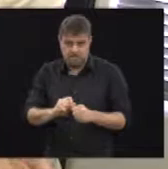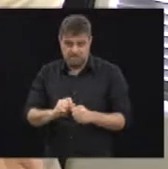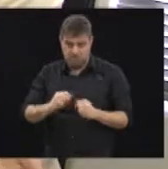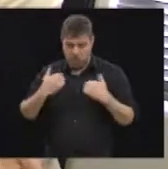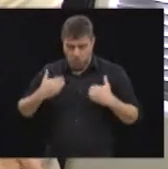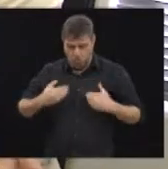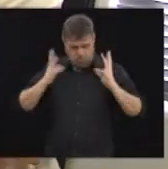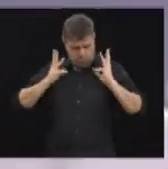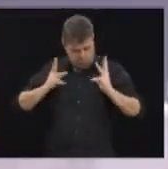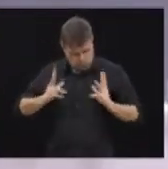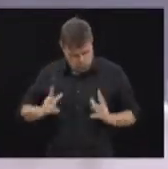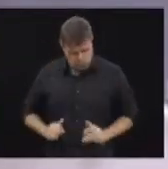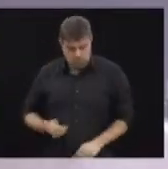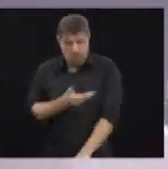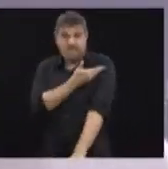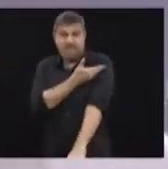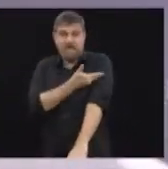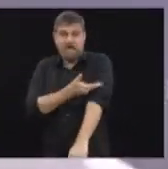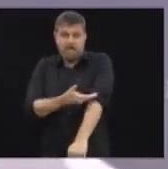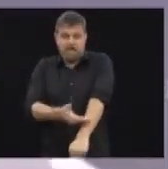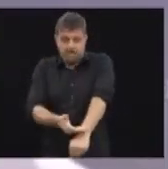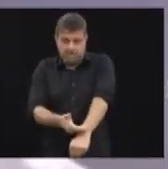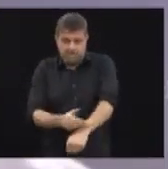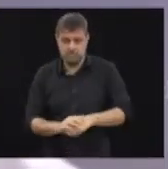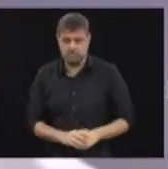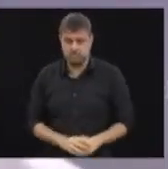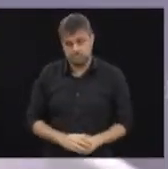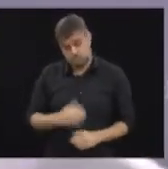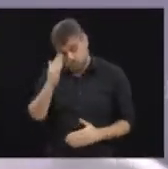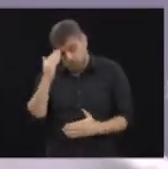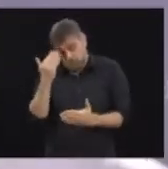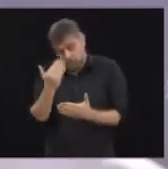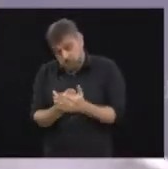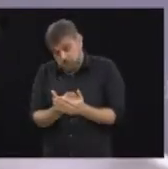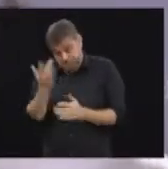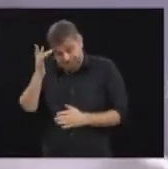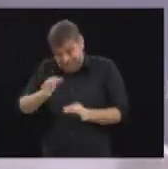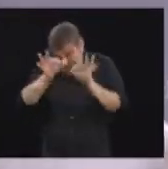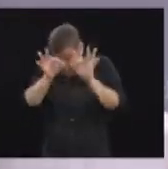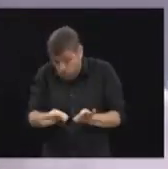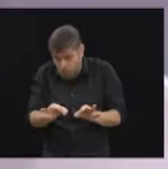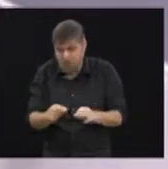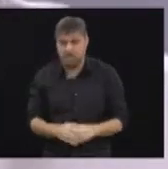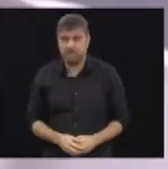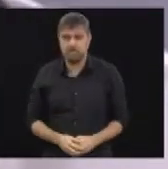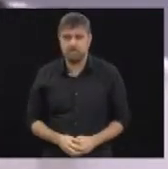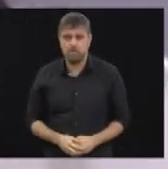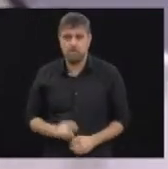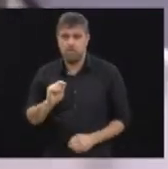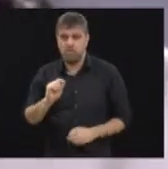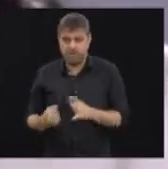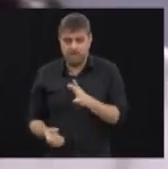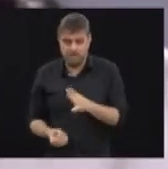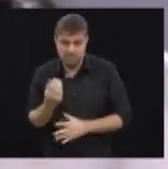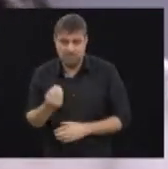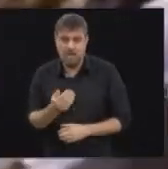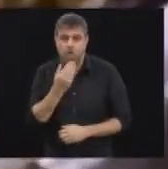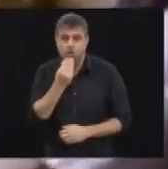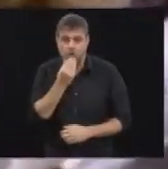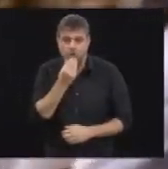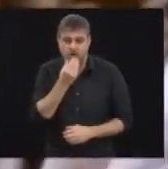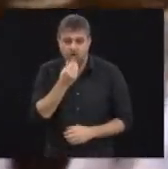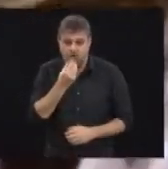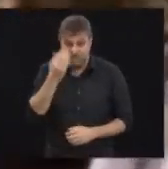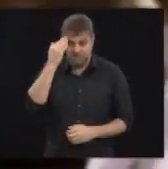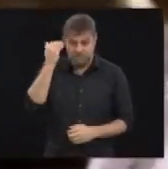de despigmentar. Então, provável, não se sabe, mas provável que o que o Michael Jackson